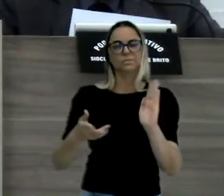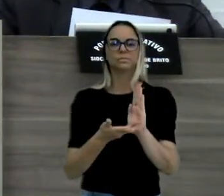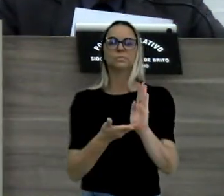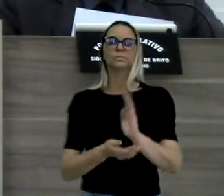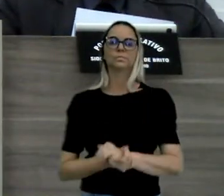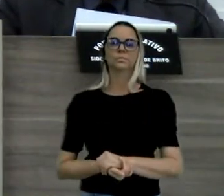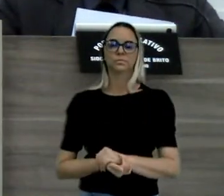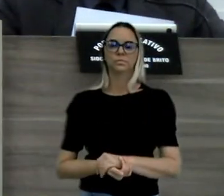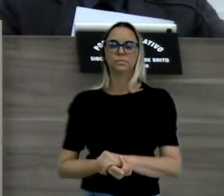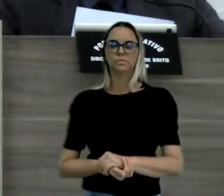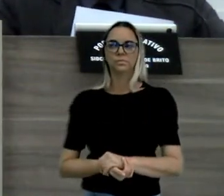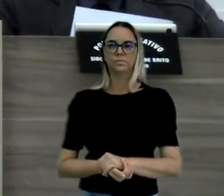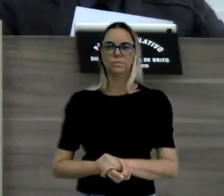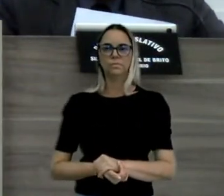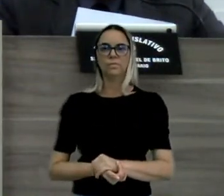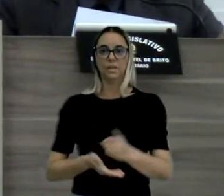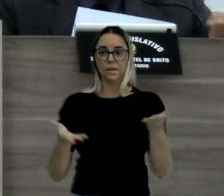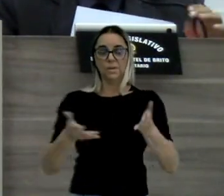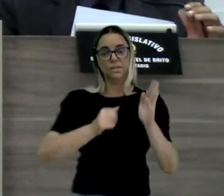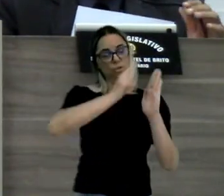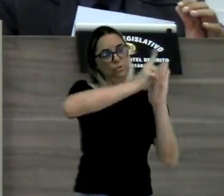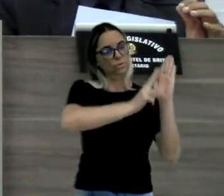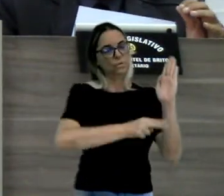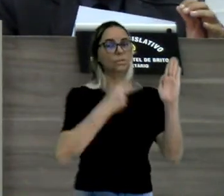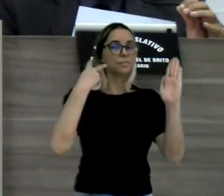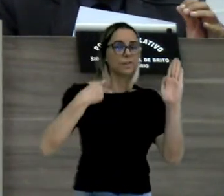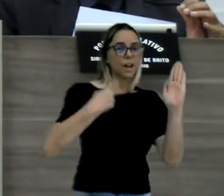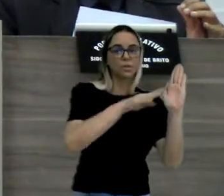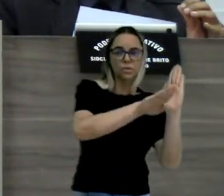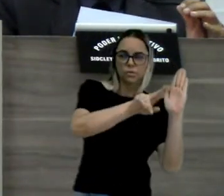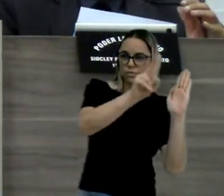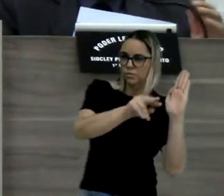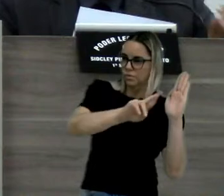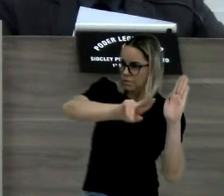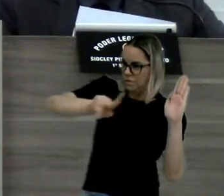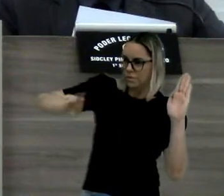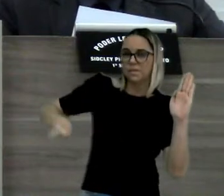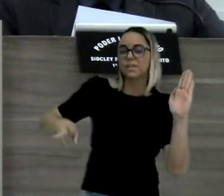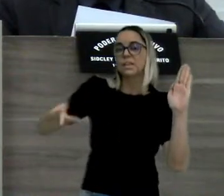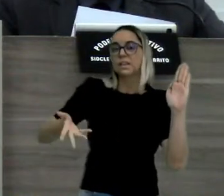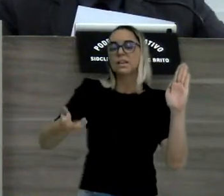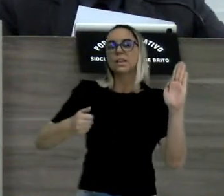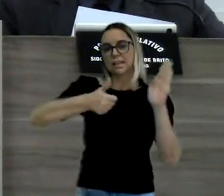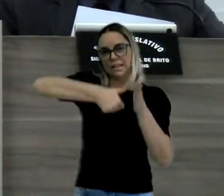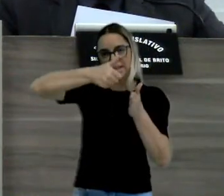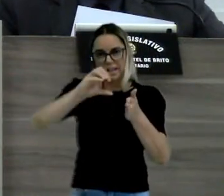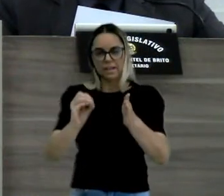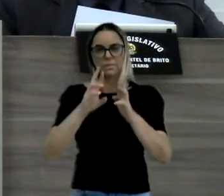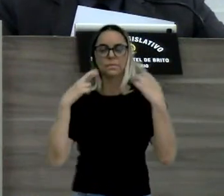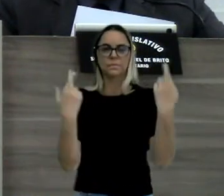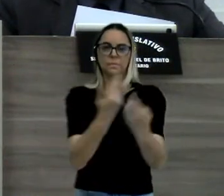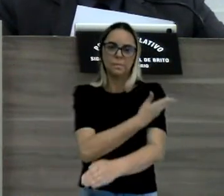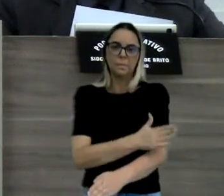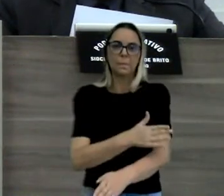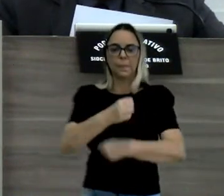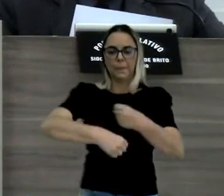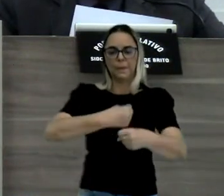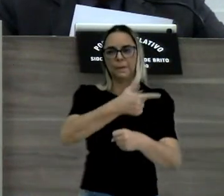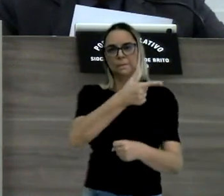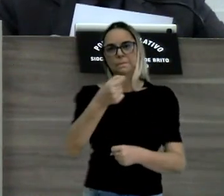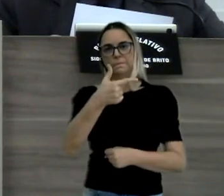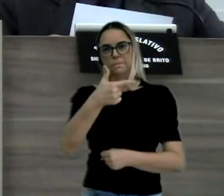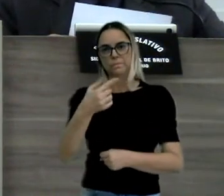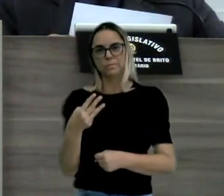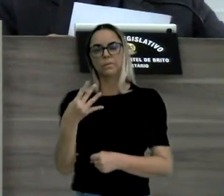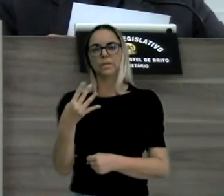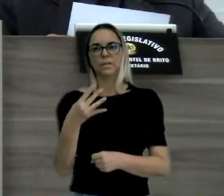vereadores lista de presença dos vereadores e vereadoras na 10ª sessão ordinária do primeiro período legislativo do ano 2024 10